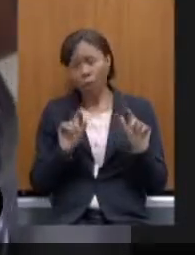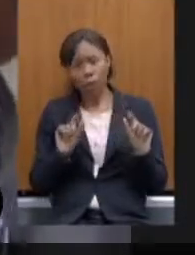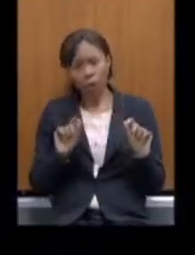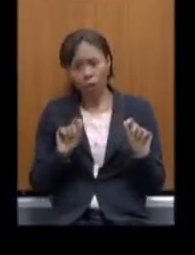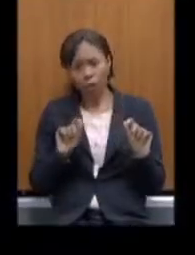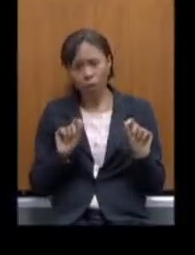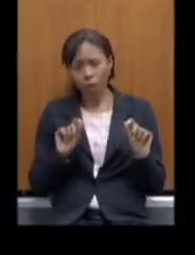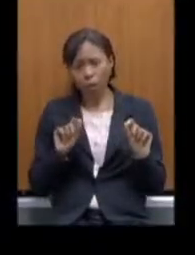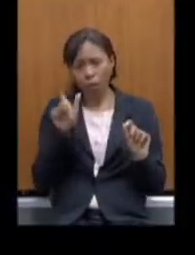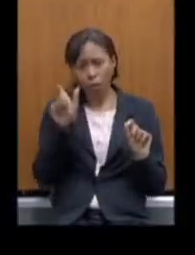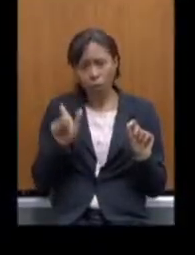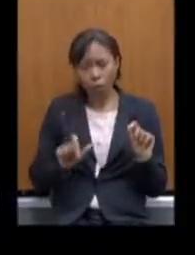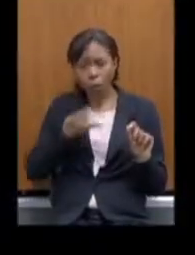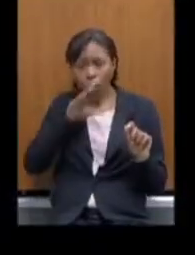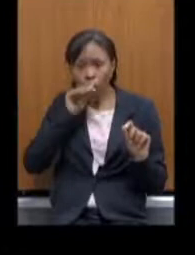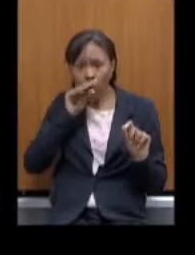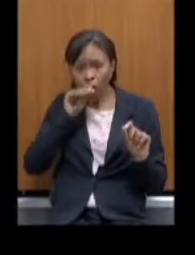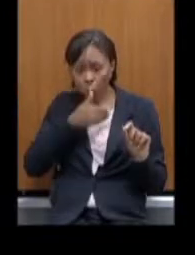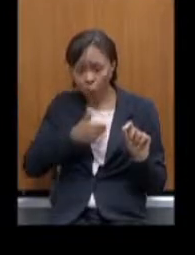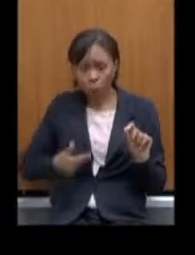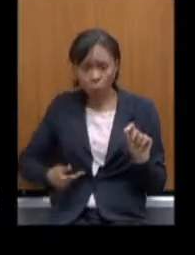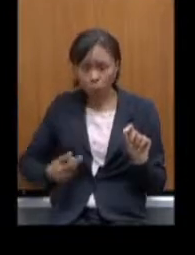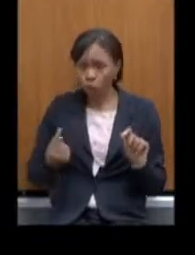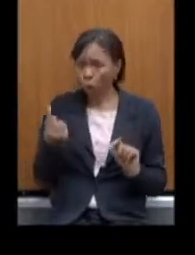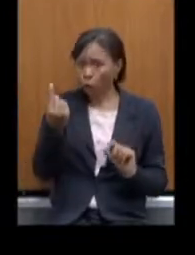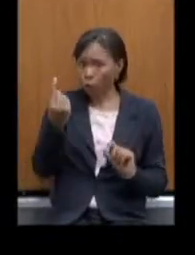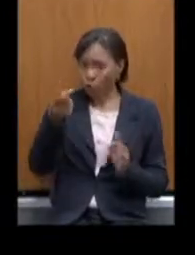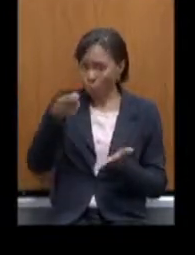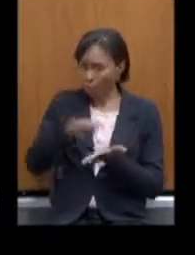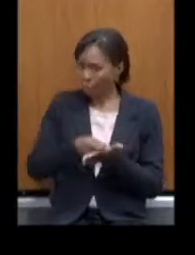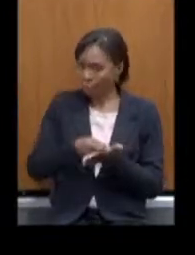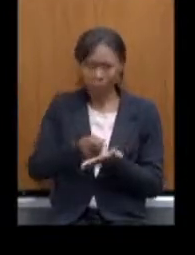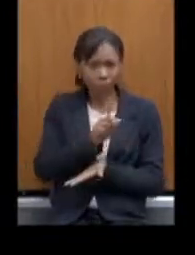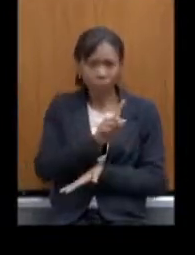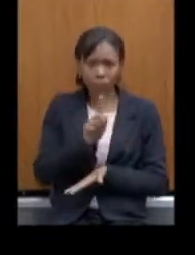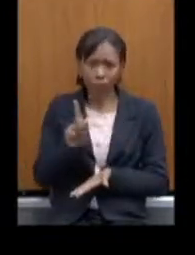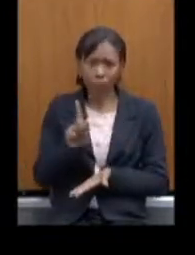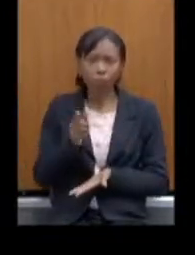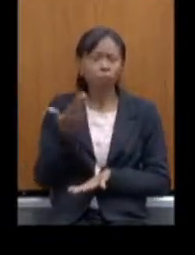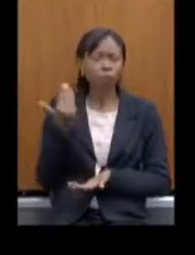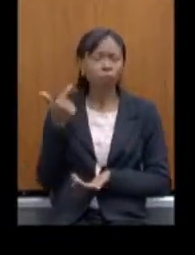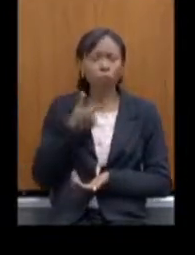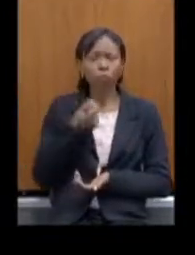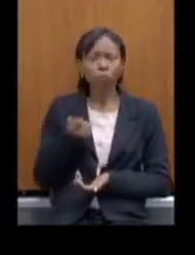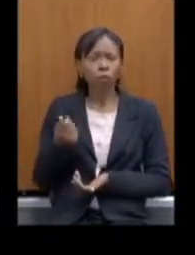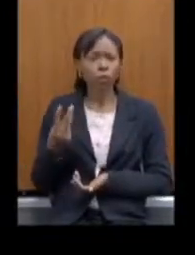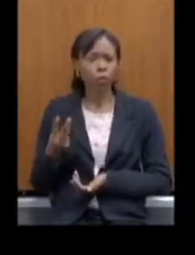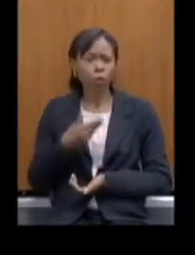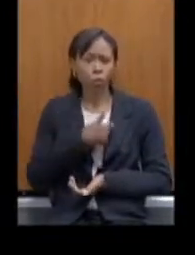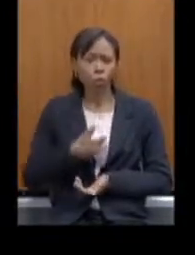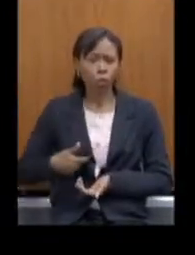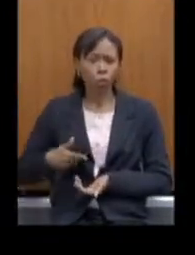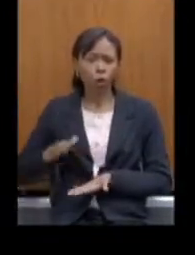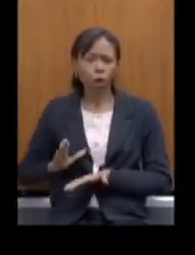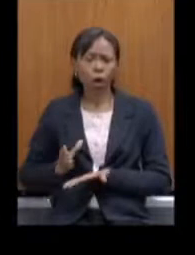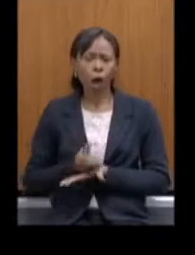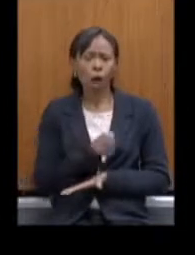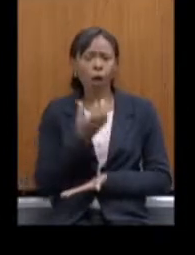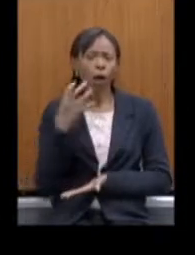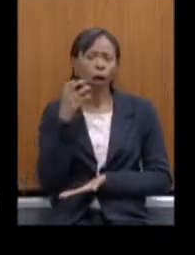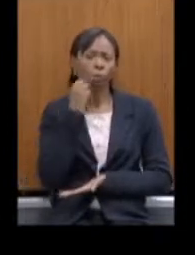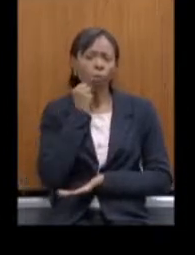ele não tem para essas coisas o filme de 2013 o governador e confiscou os recursos